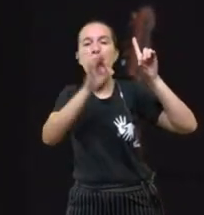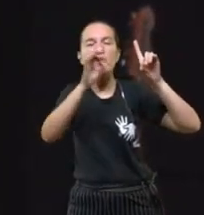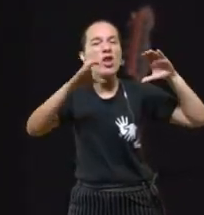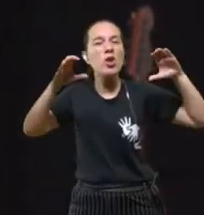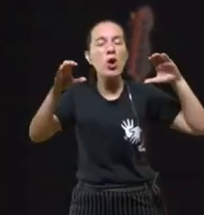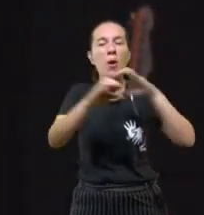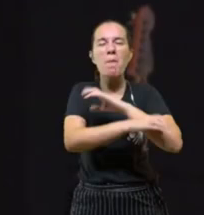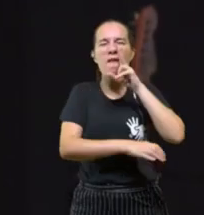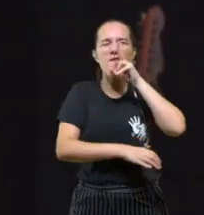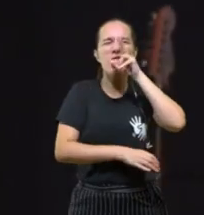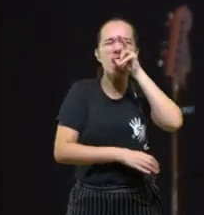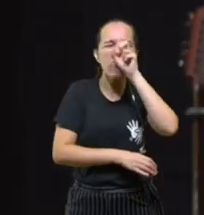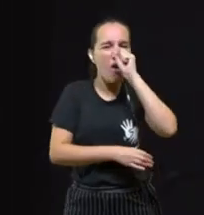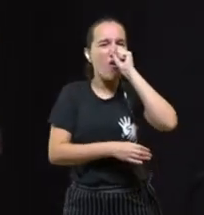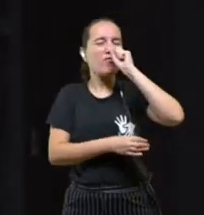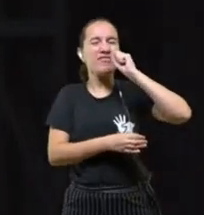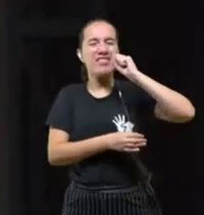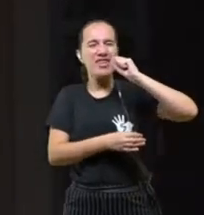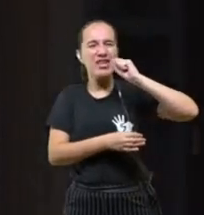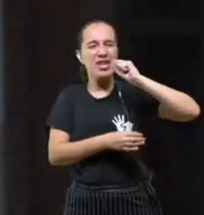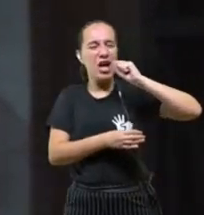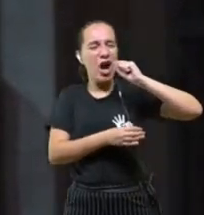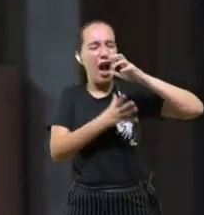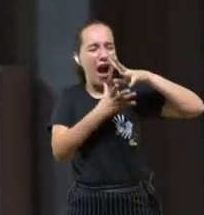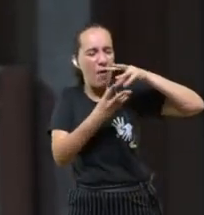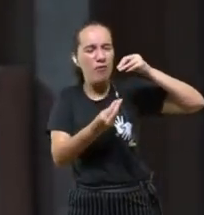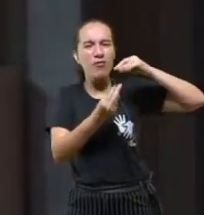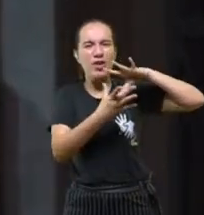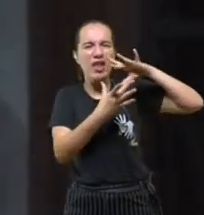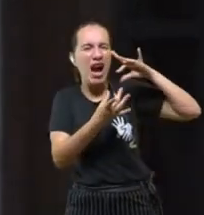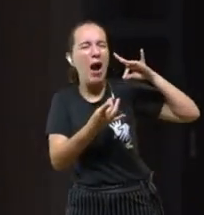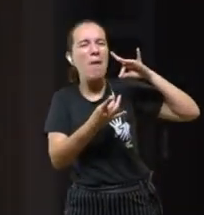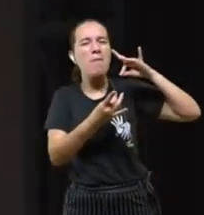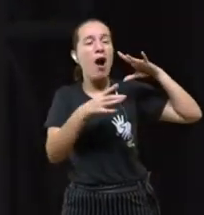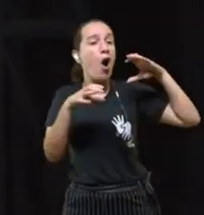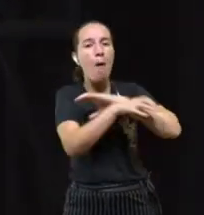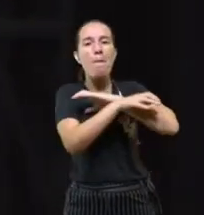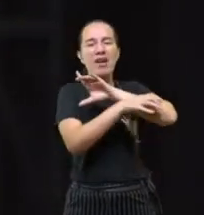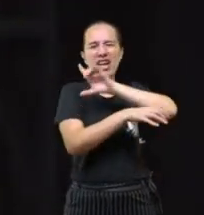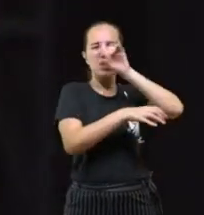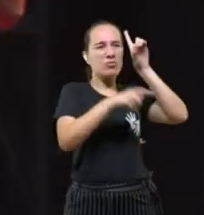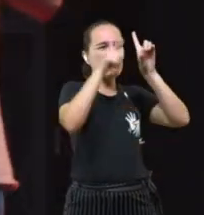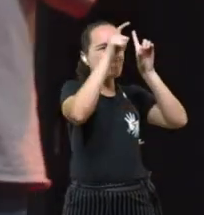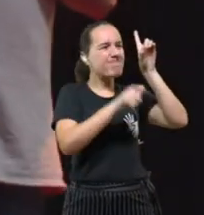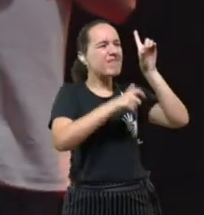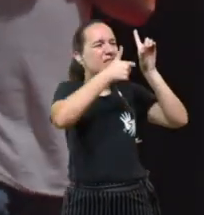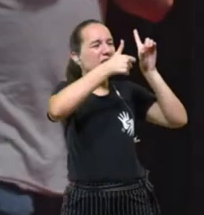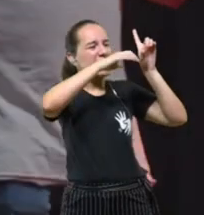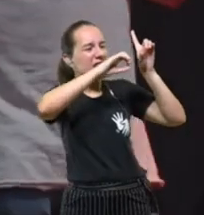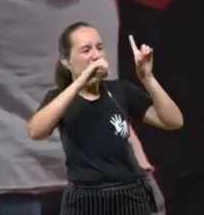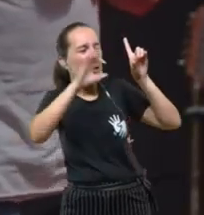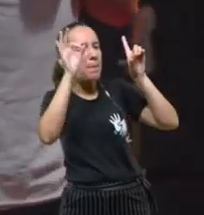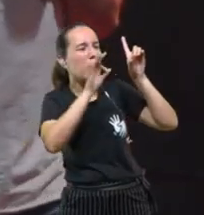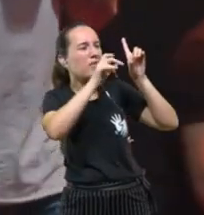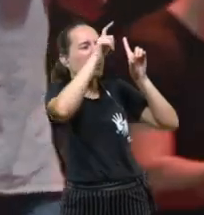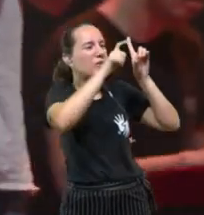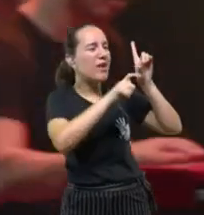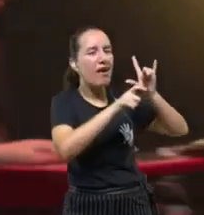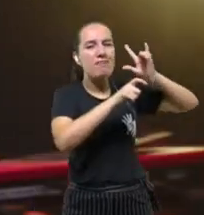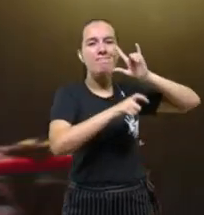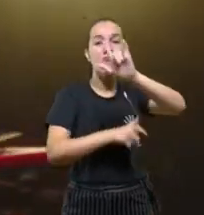toda a força. Sabe, Ele ama nós assim. E nós entendemos que, na